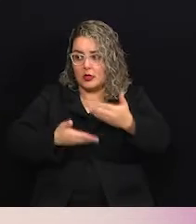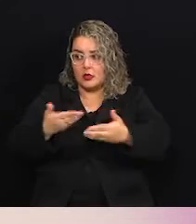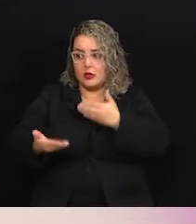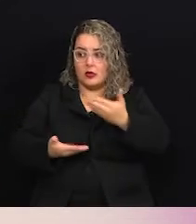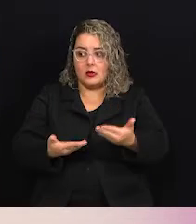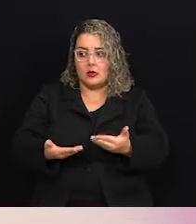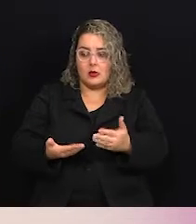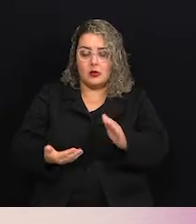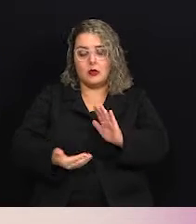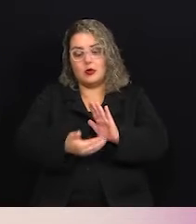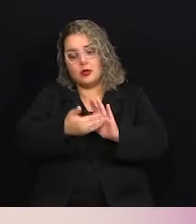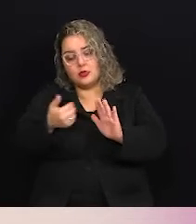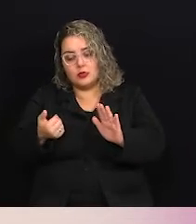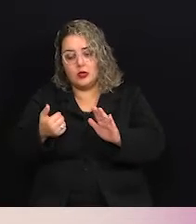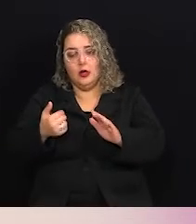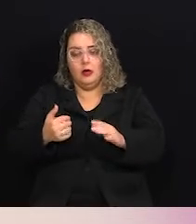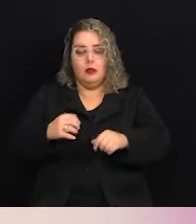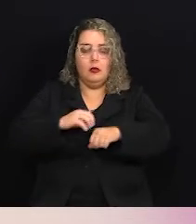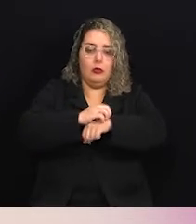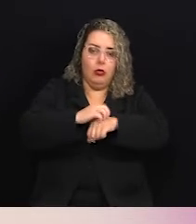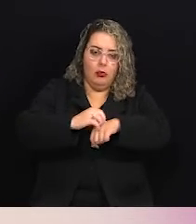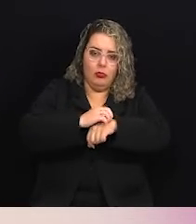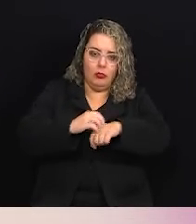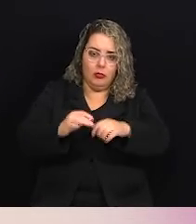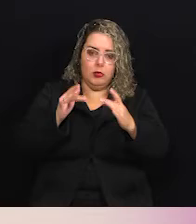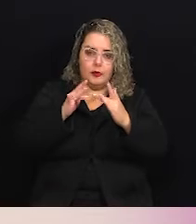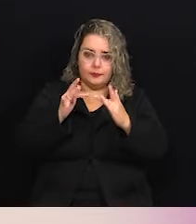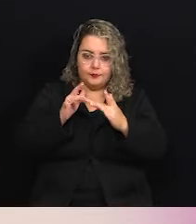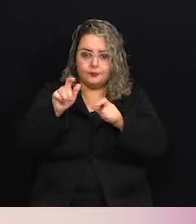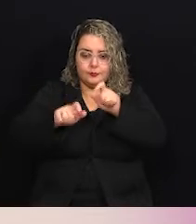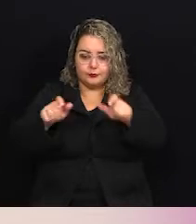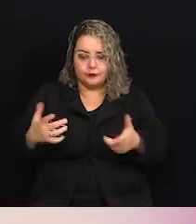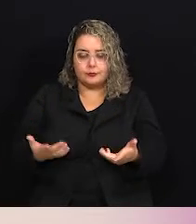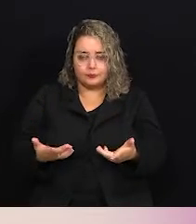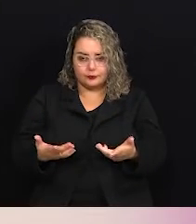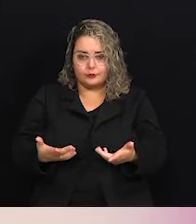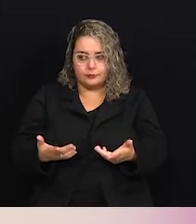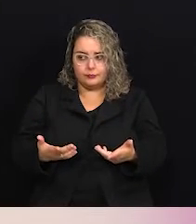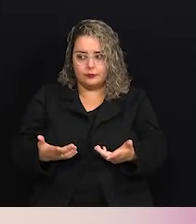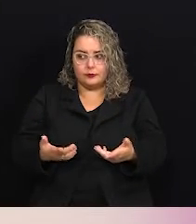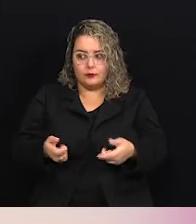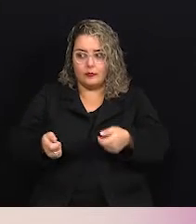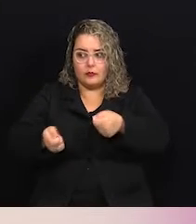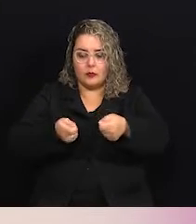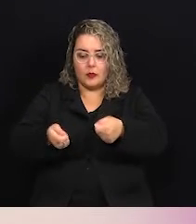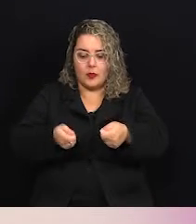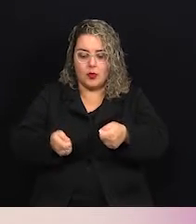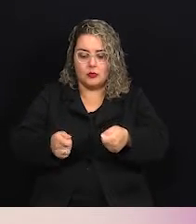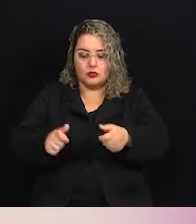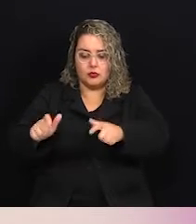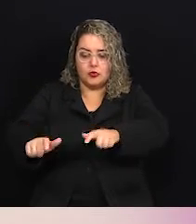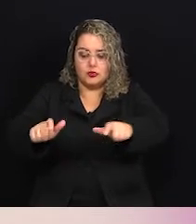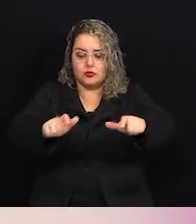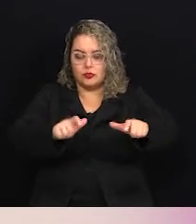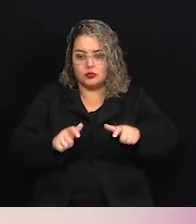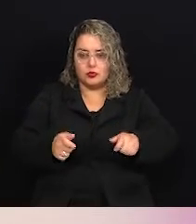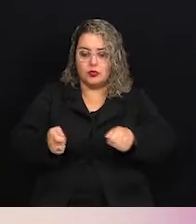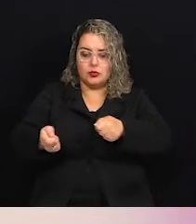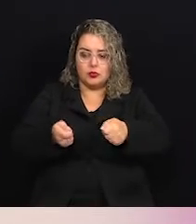é tirar aquela causa da alergia do contato da pessoa. Então, o que nós chamamos de controle ambiental.